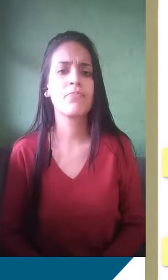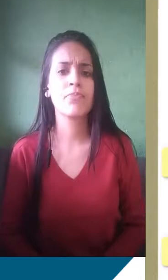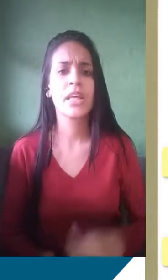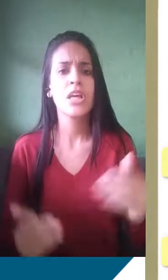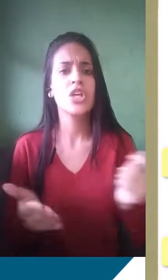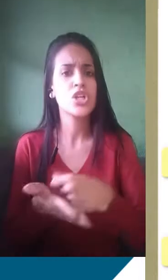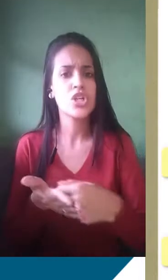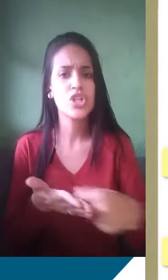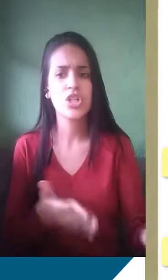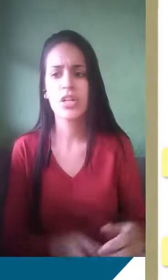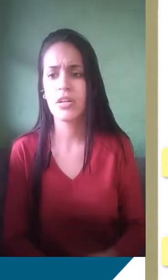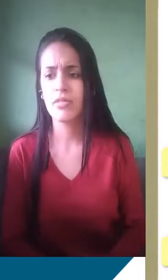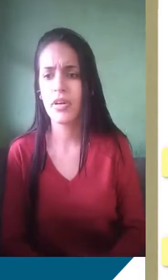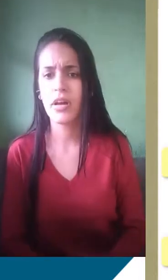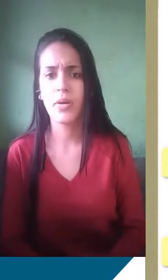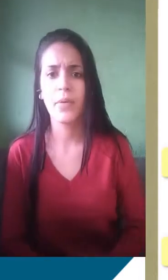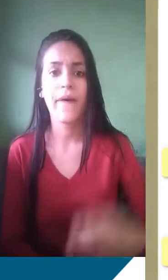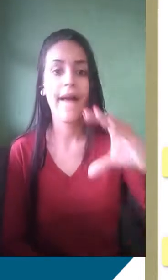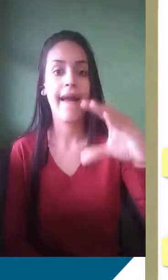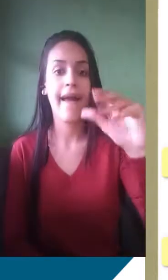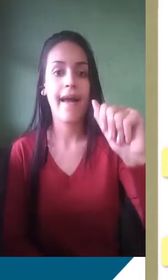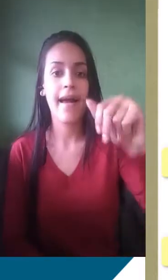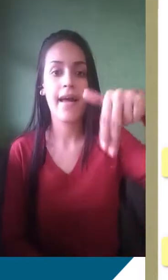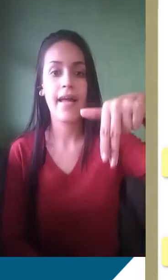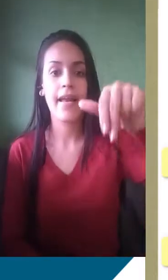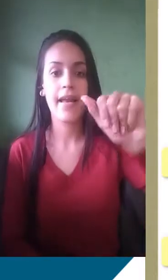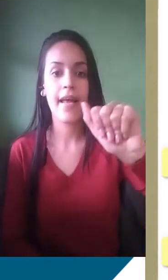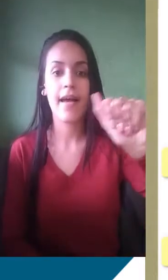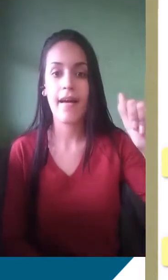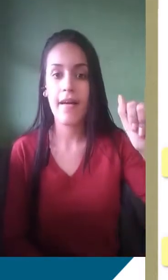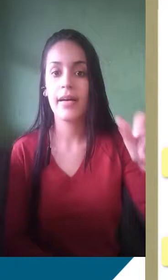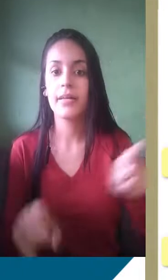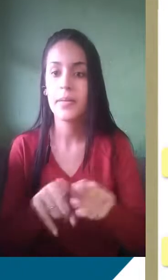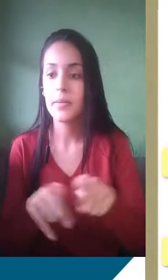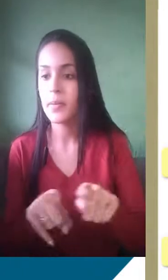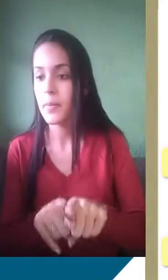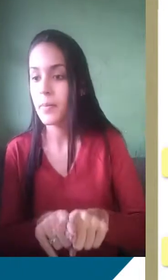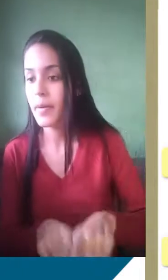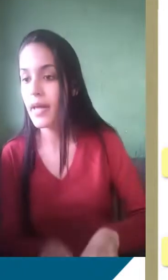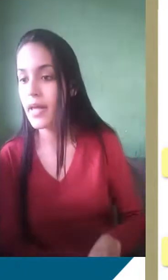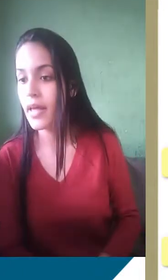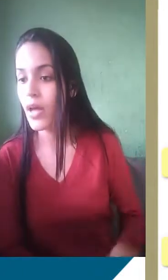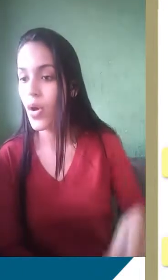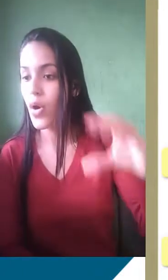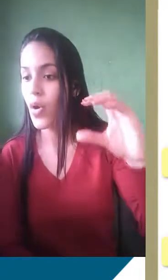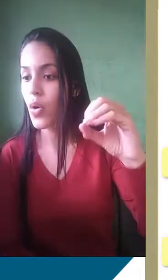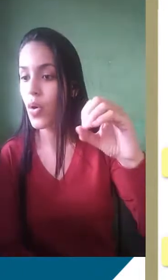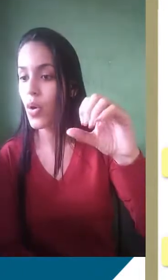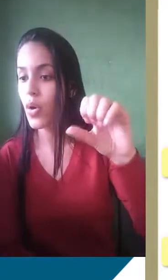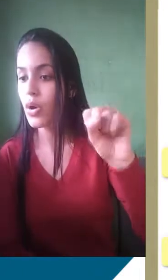Os Sertões, de Euclides da Cunha. Outros escritores considerados pré-modernistas são Lima Barreto,